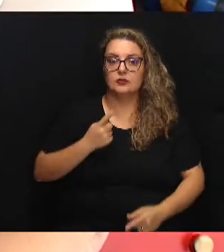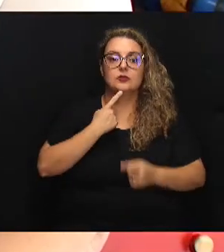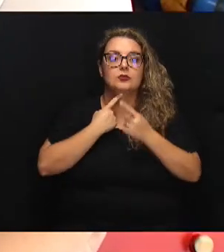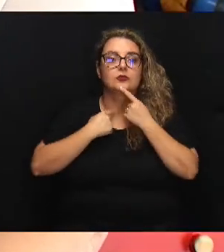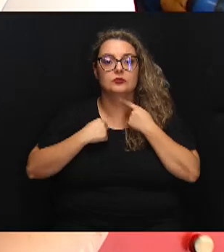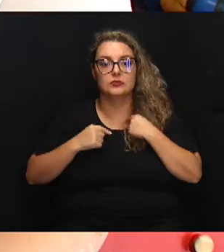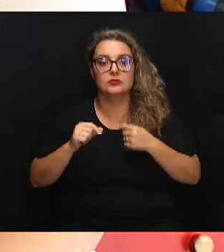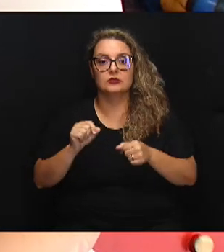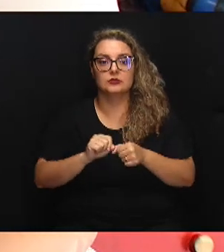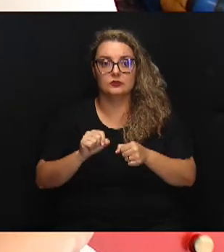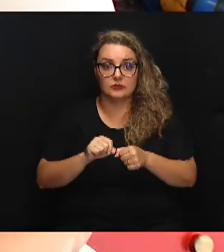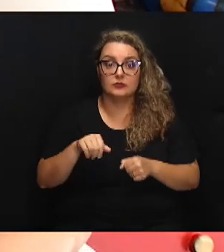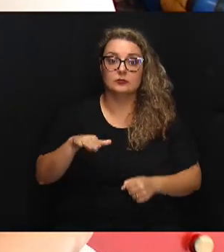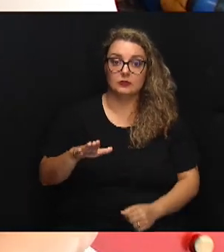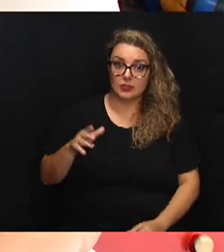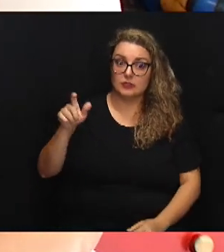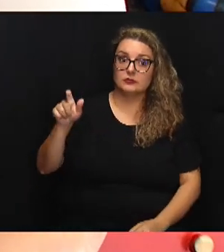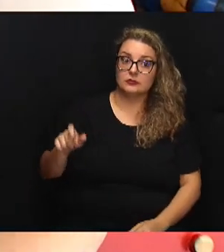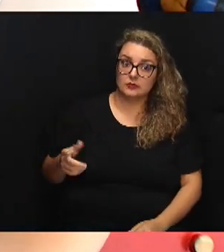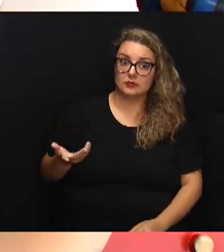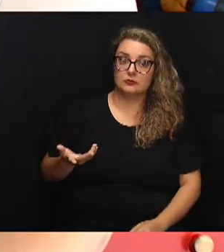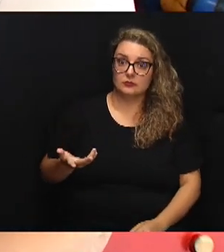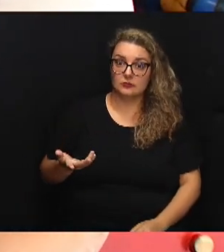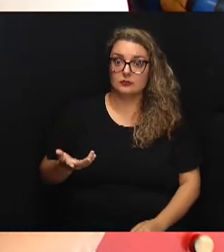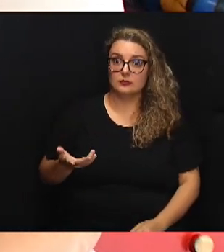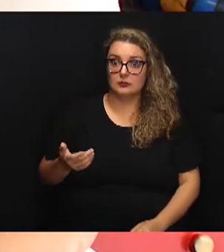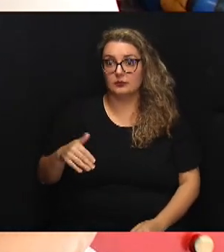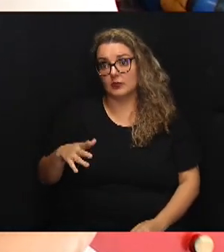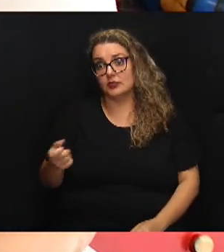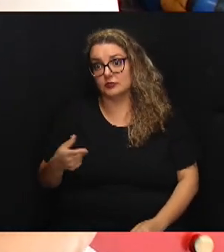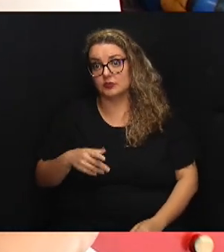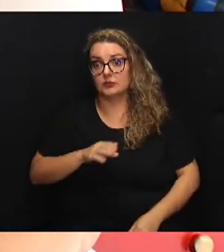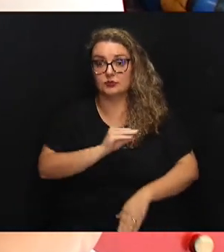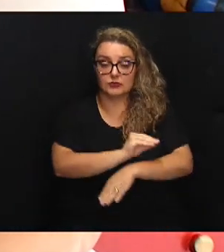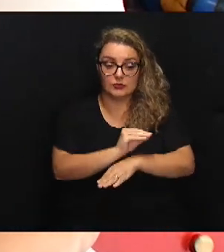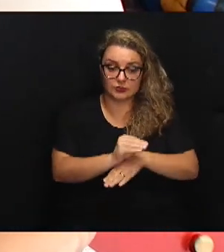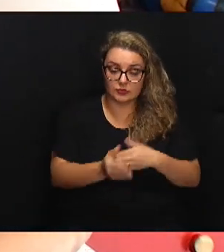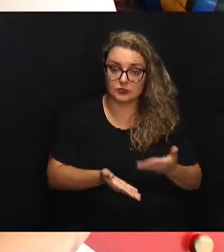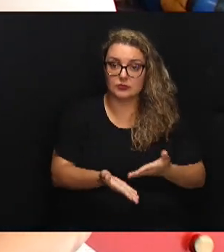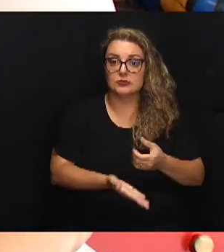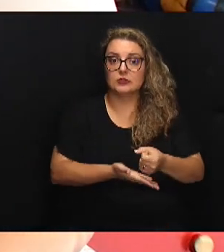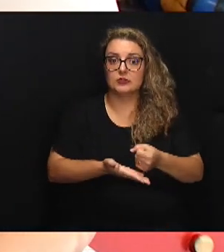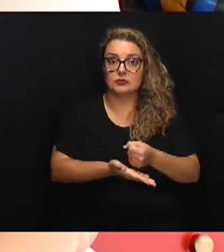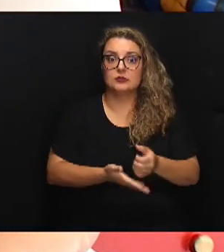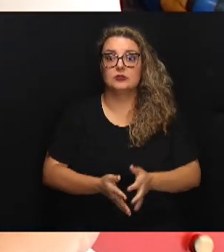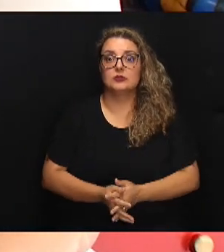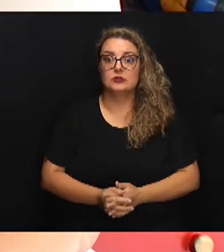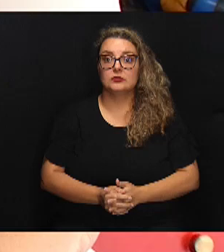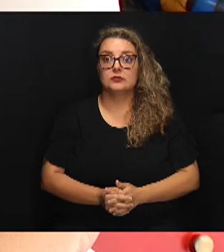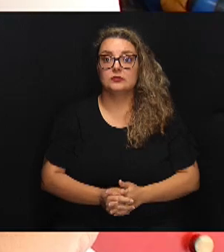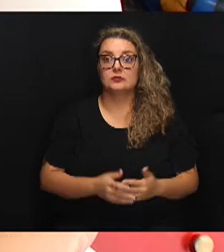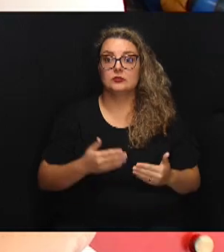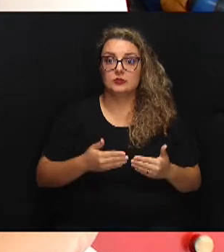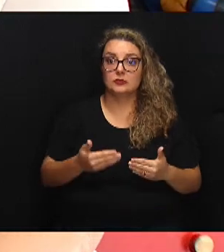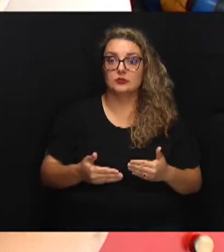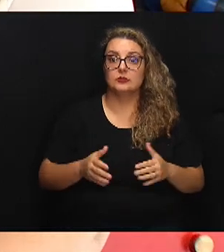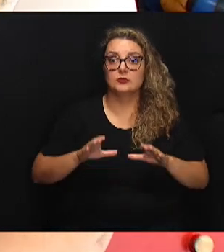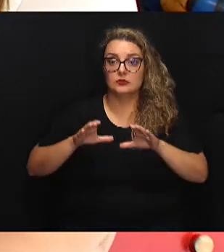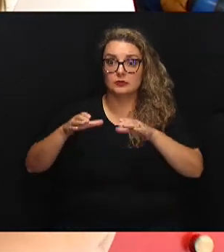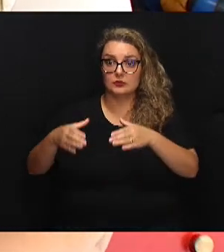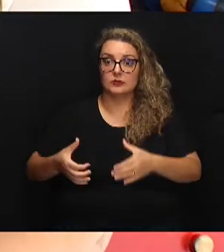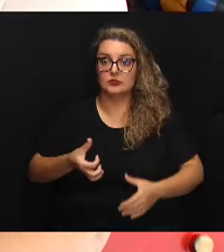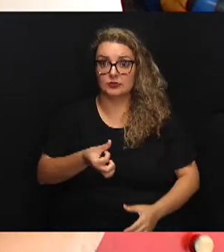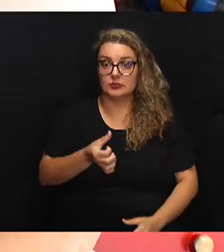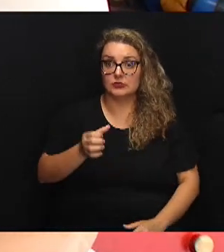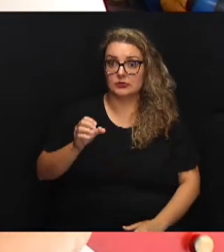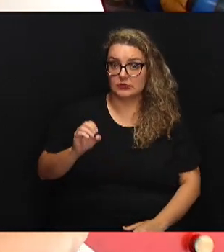fazer mais por essa pessoa, além dos cuidados básicos, e a partir daí ela cuidou de um grupo de 60